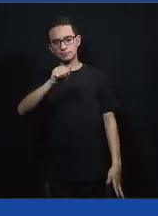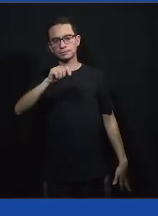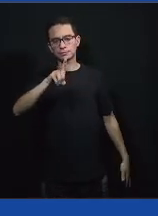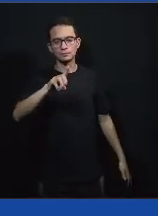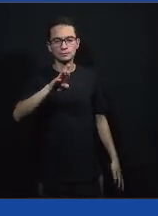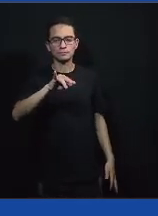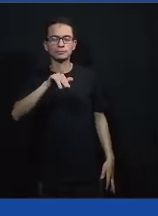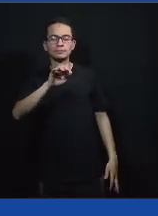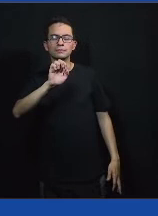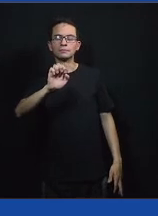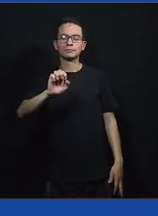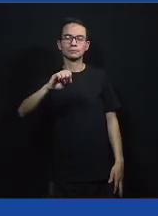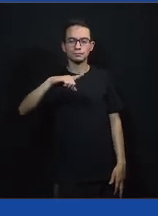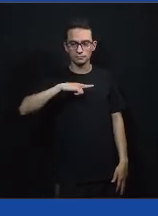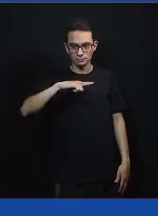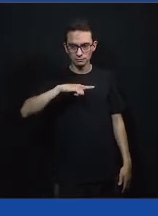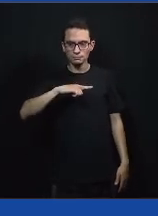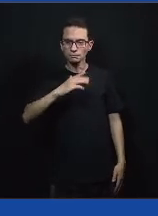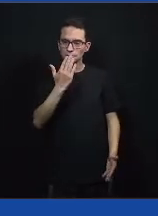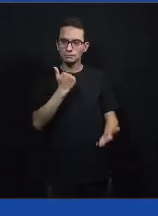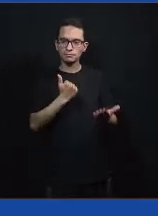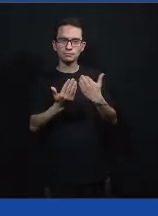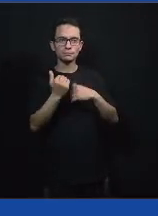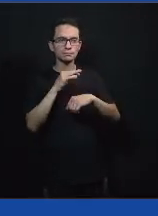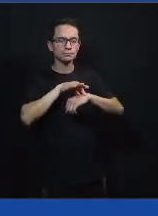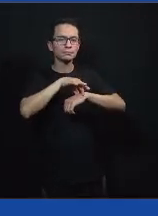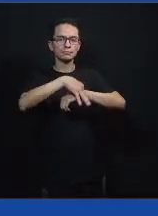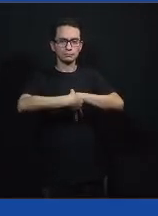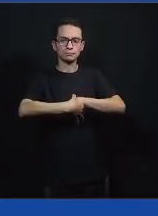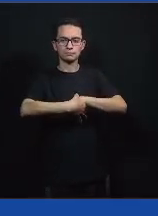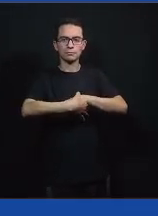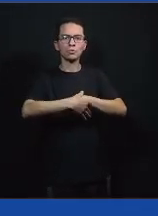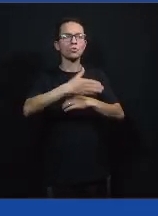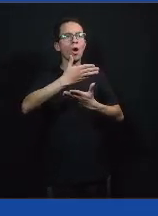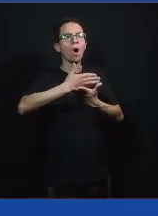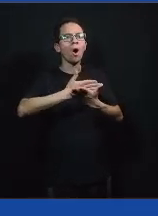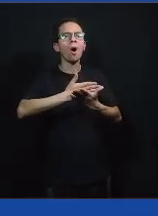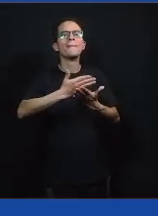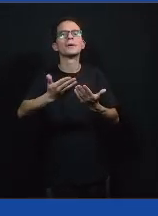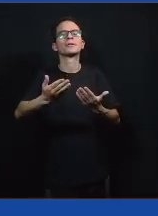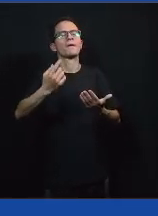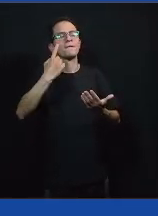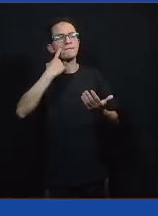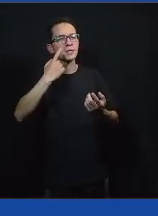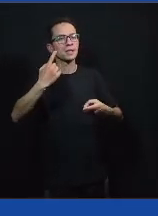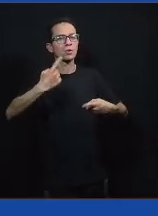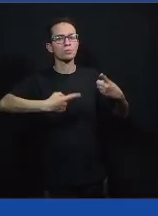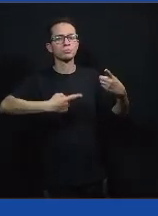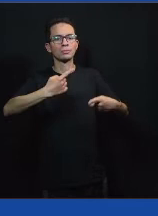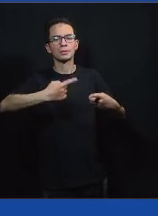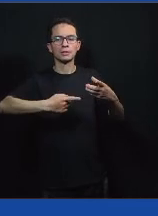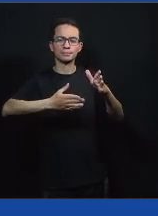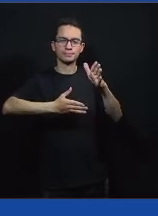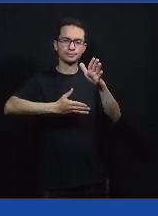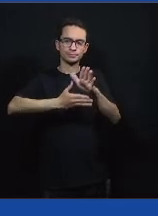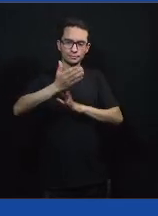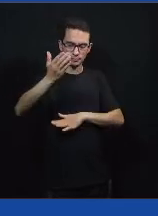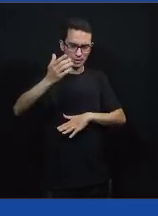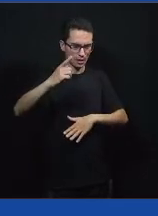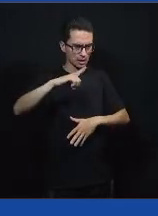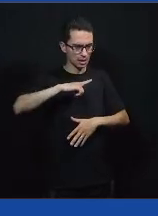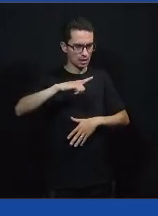alimentar é muitos desses temas eles surgiram a partir de uma consulta pública que a gente realizou no início do projeto